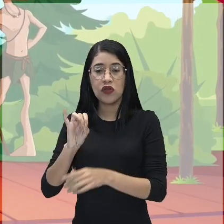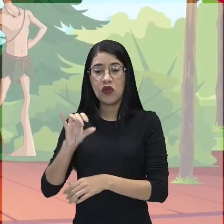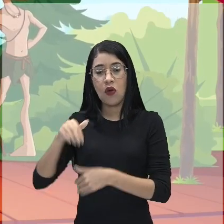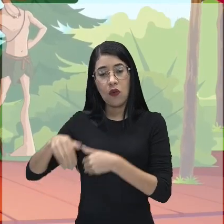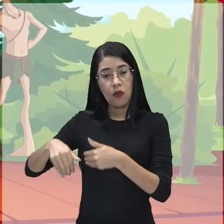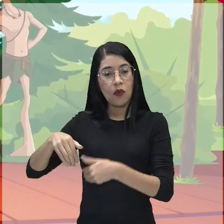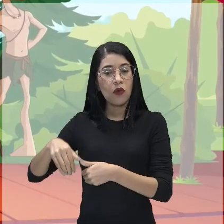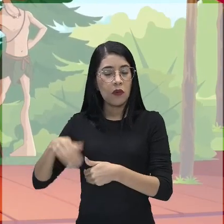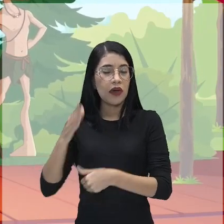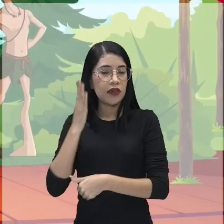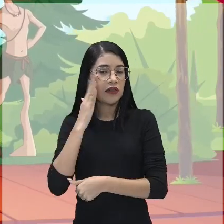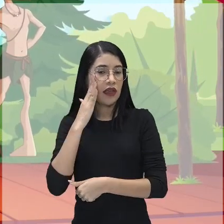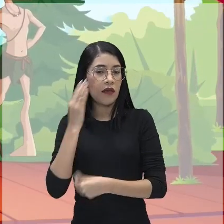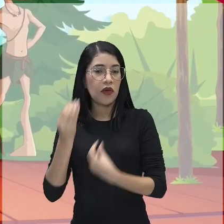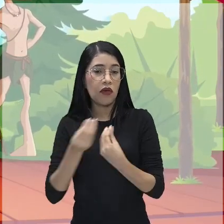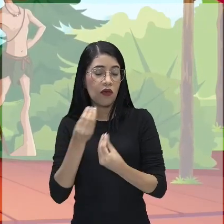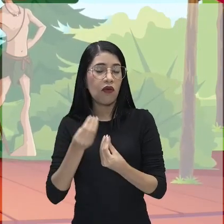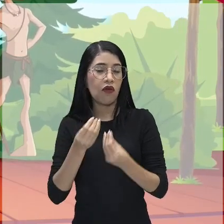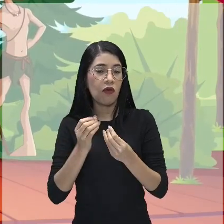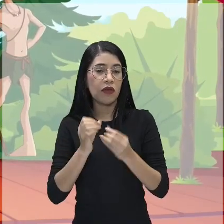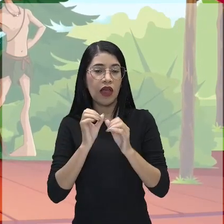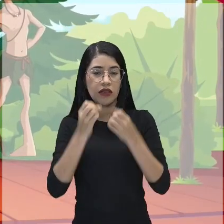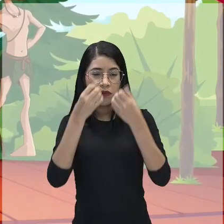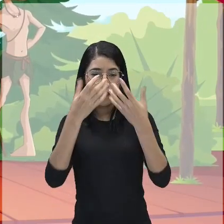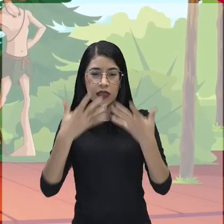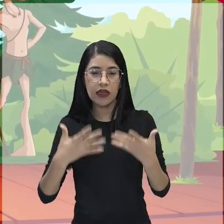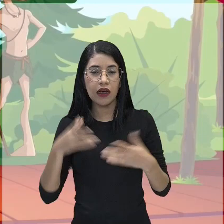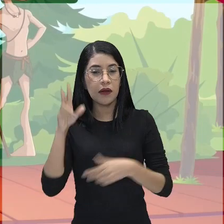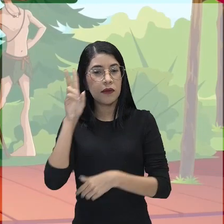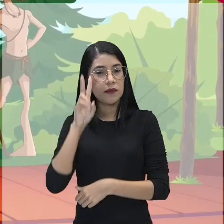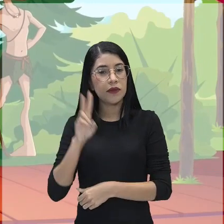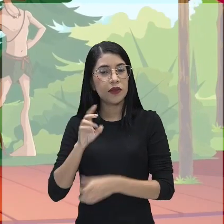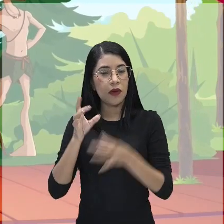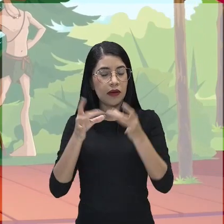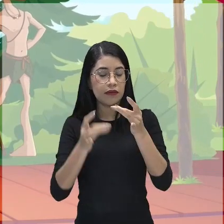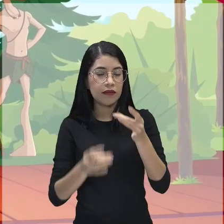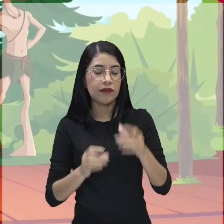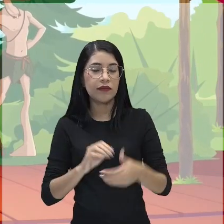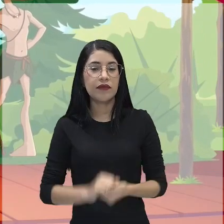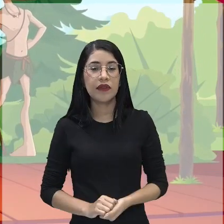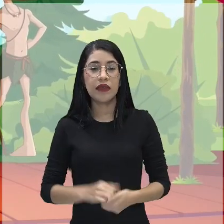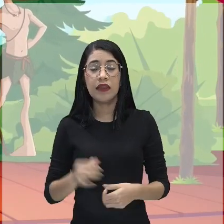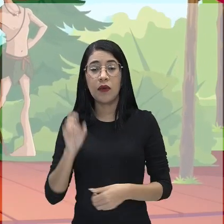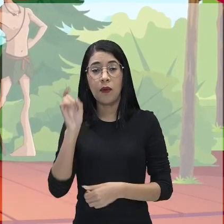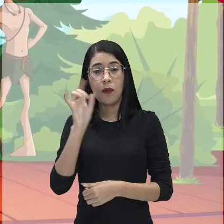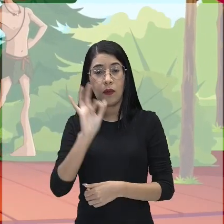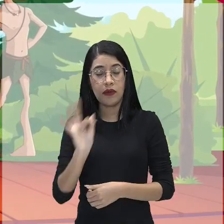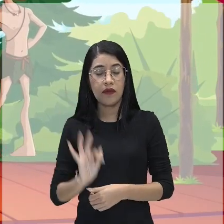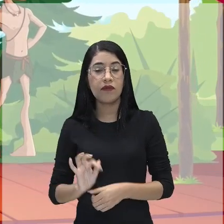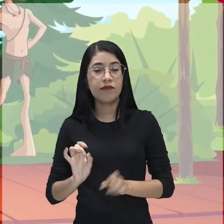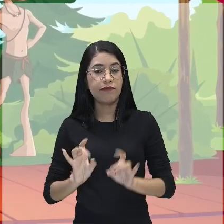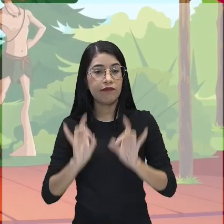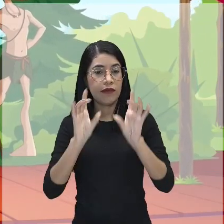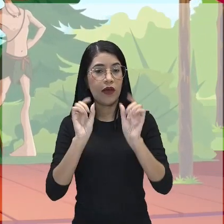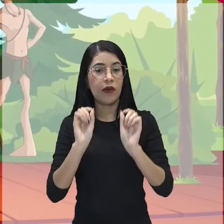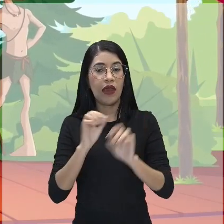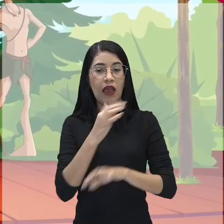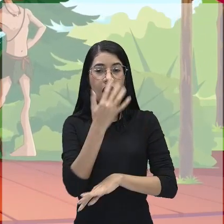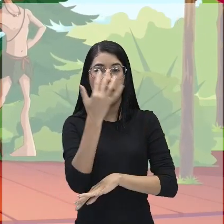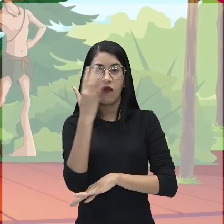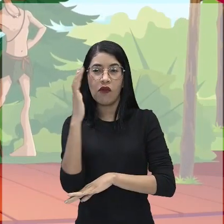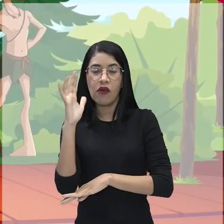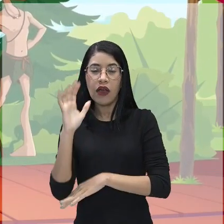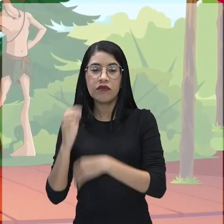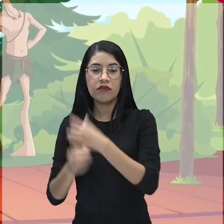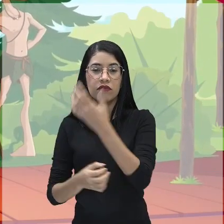já vai dar a mensagem para o público. Então, os efeitos especiais é como se a floresta estivesse aqui, o